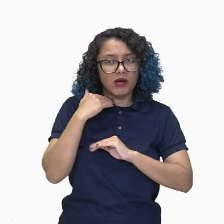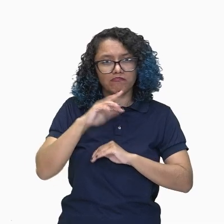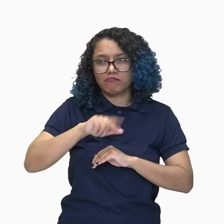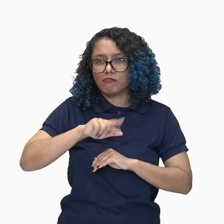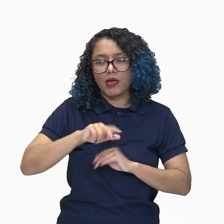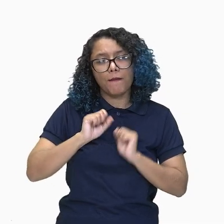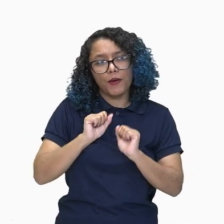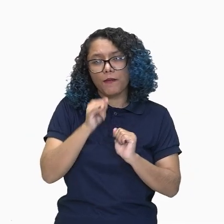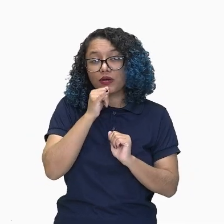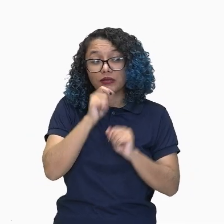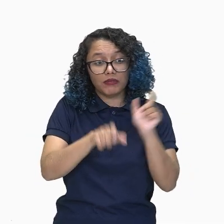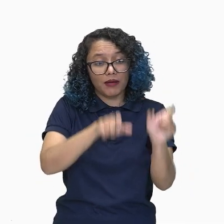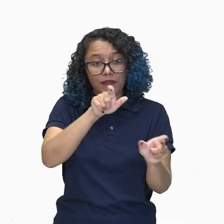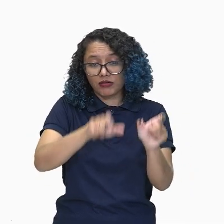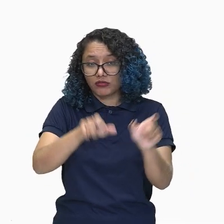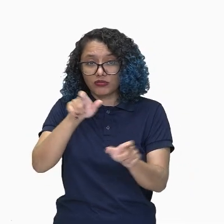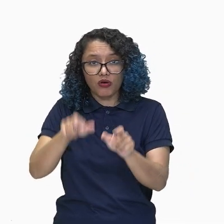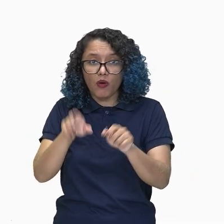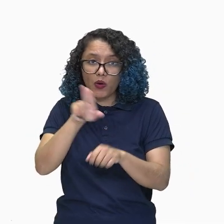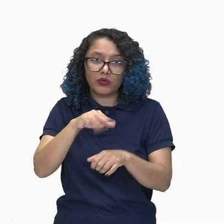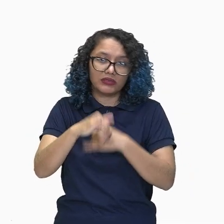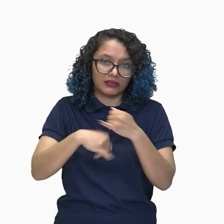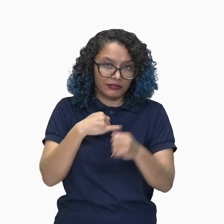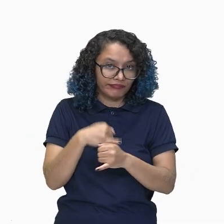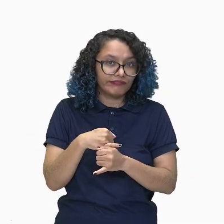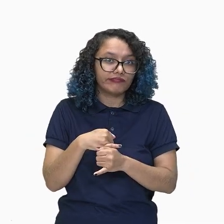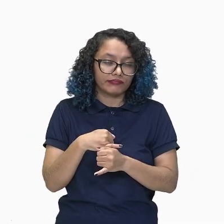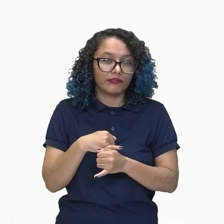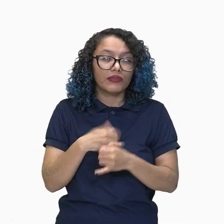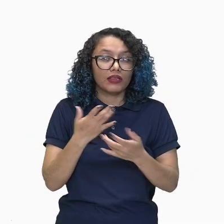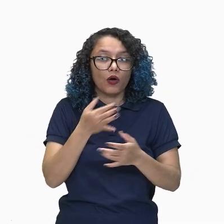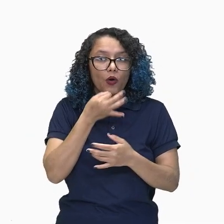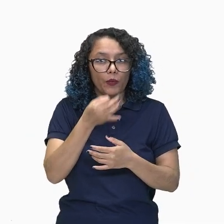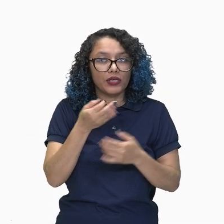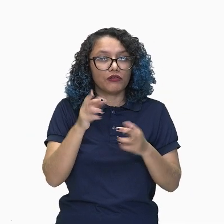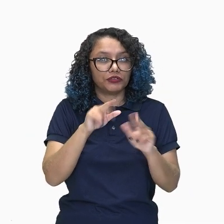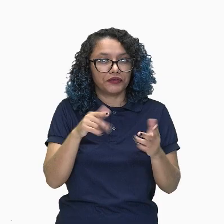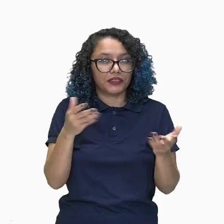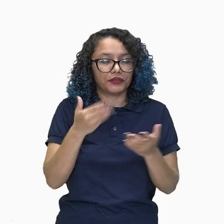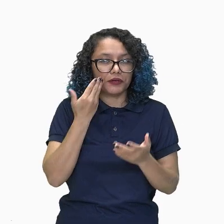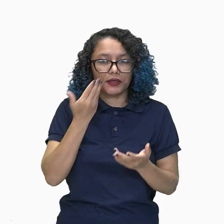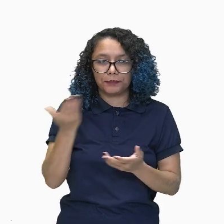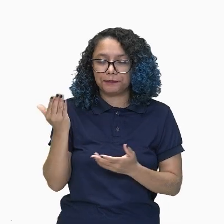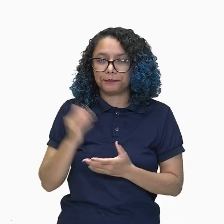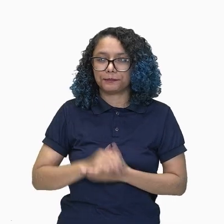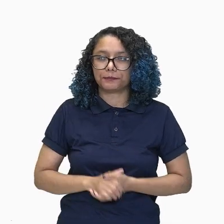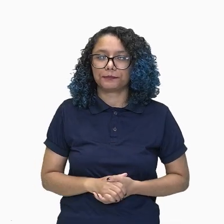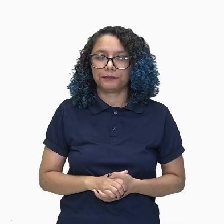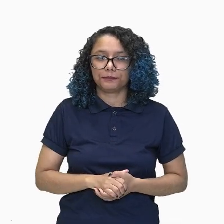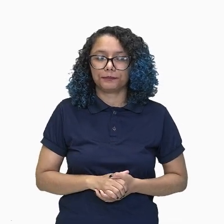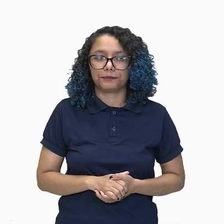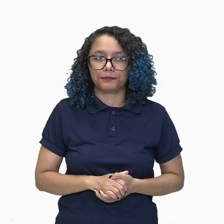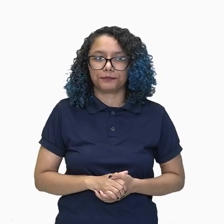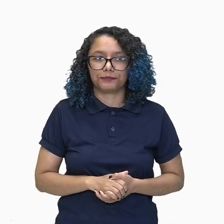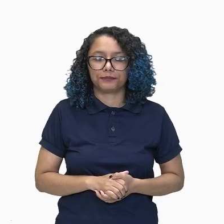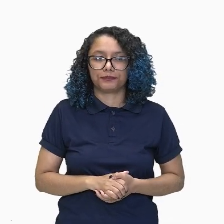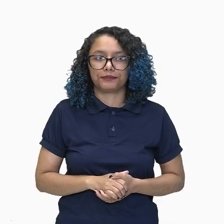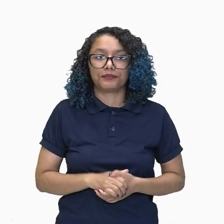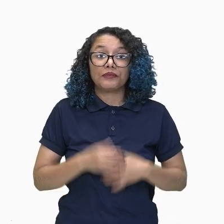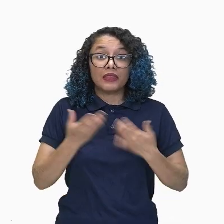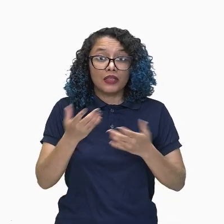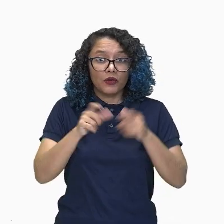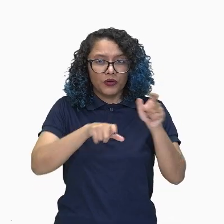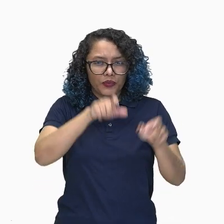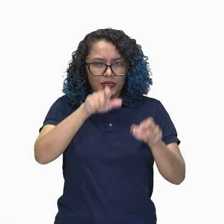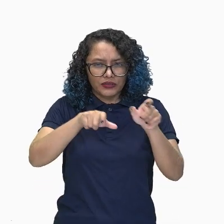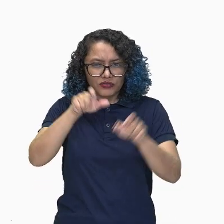culpa pode ser do próprio usuário, das pessoas. E aí nós vamos ter uma opinião diferente. Observe a outra opinião que diverge da primeira. As